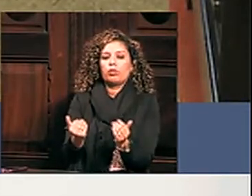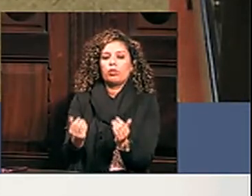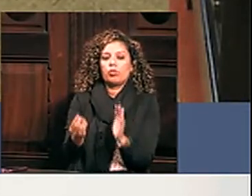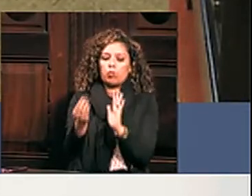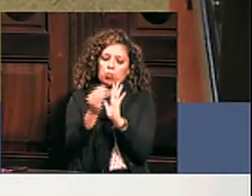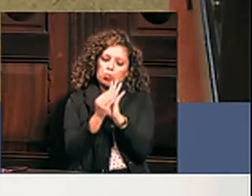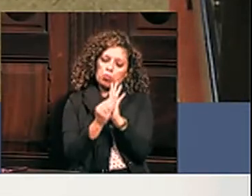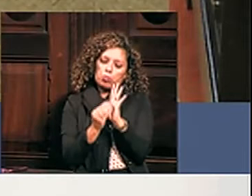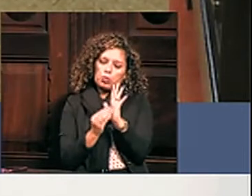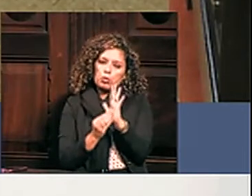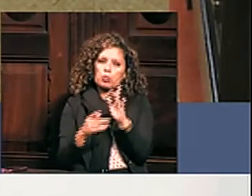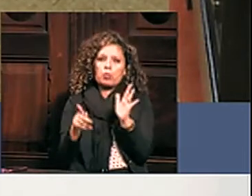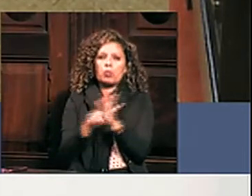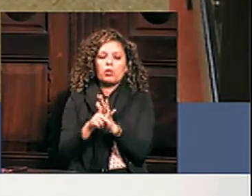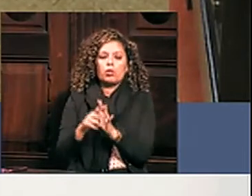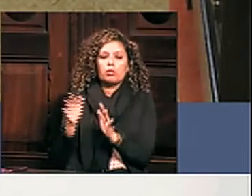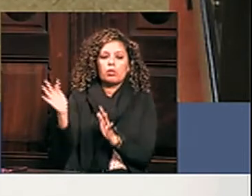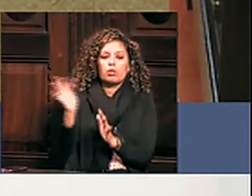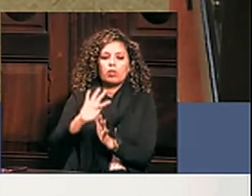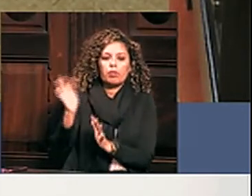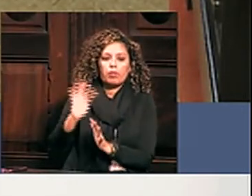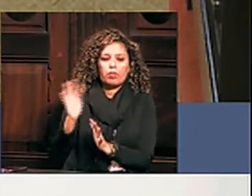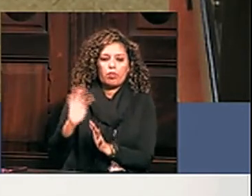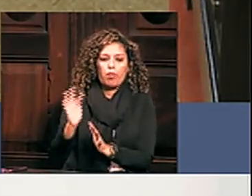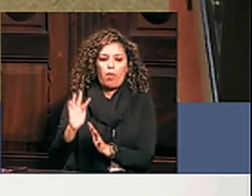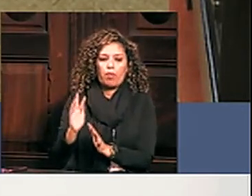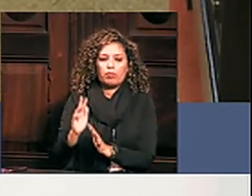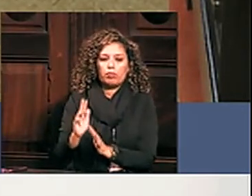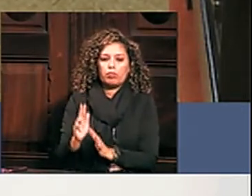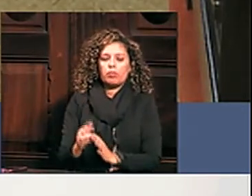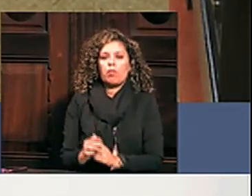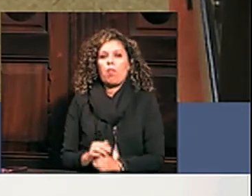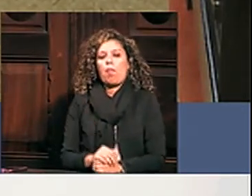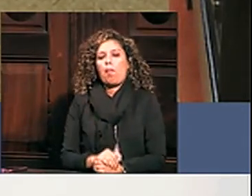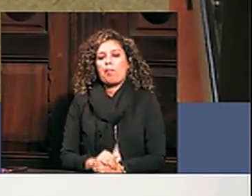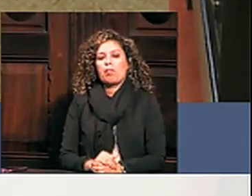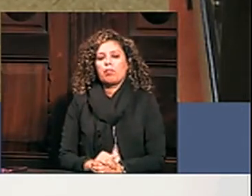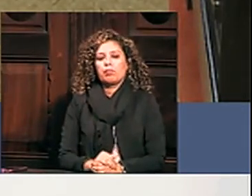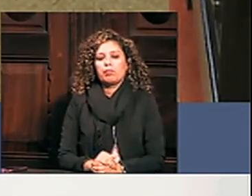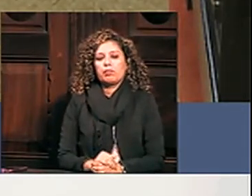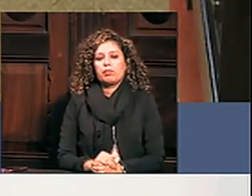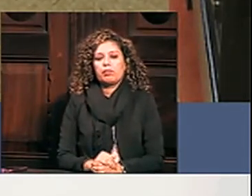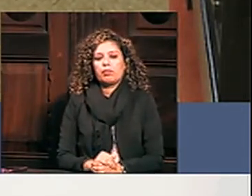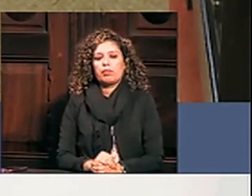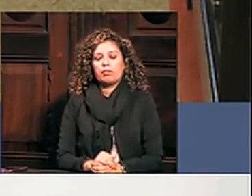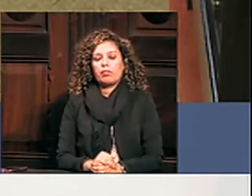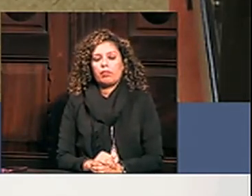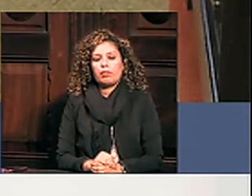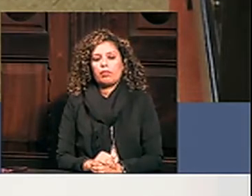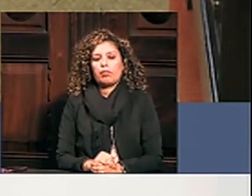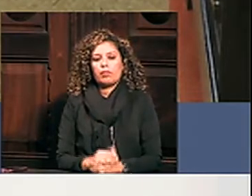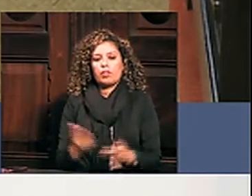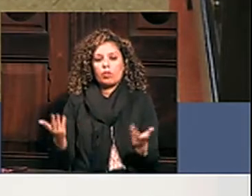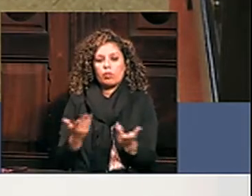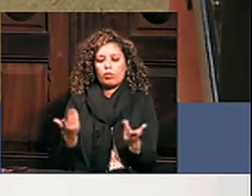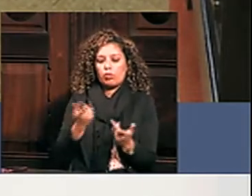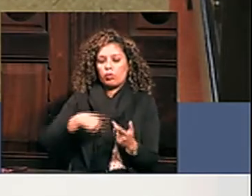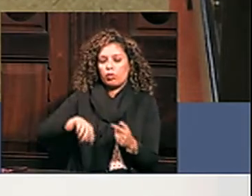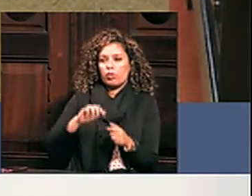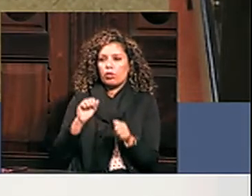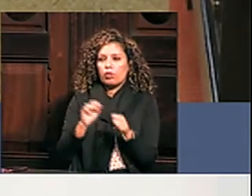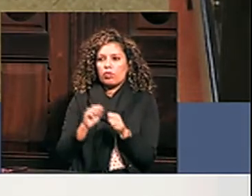três universidades, o UERJ, o ENF e o ESO. E hoje, o que fizemos